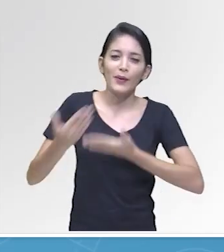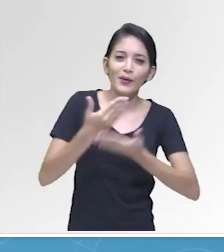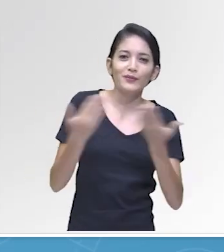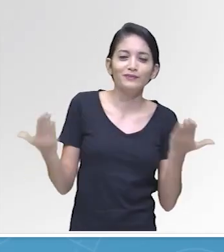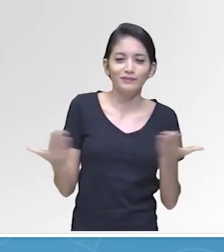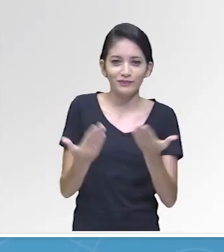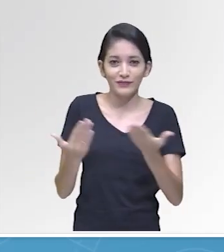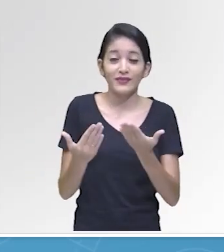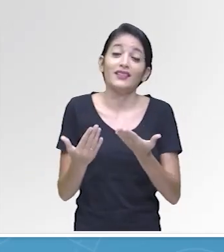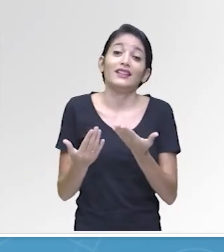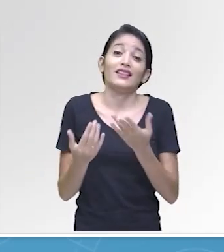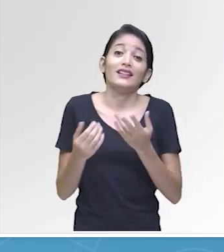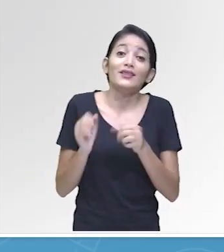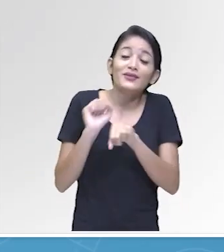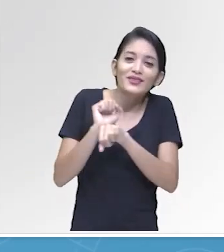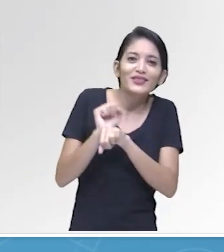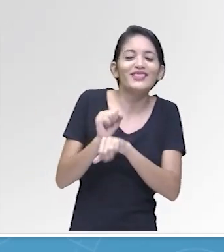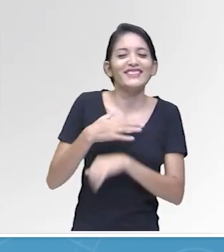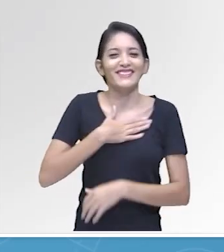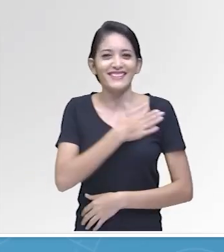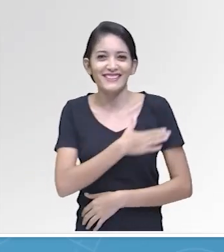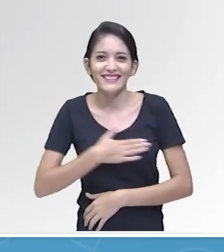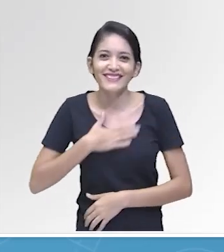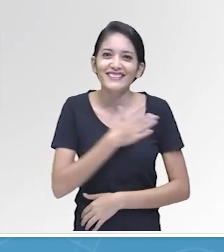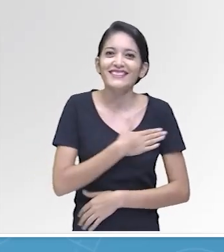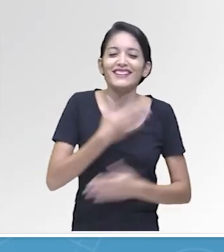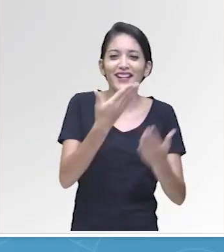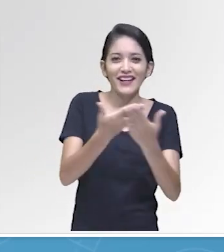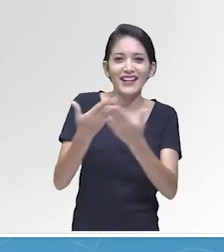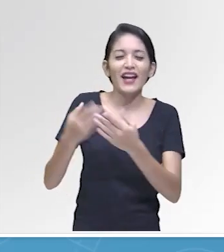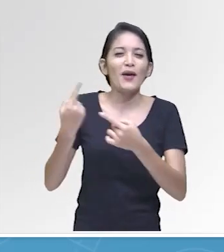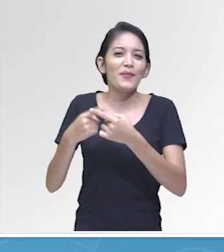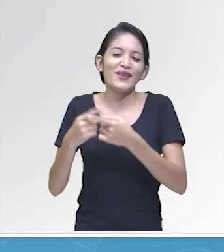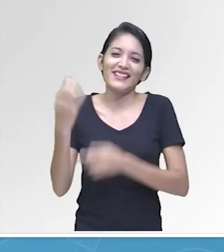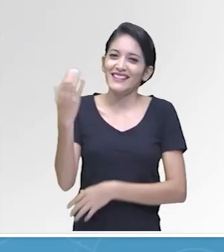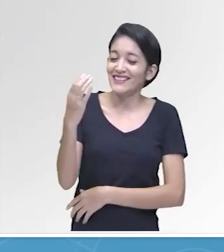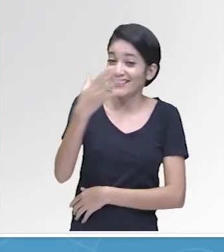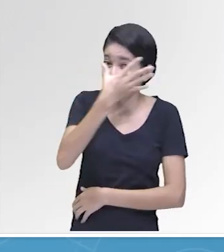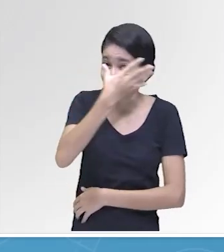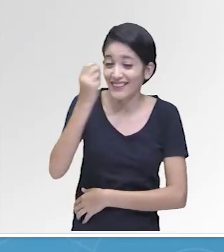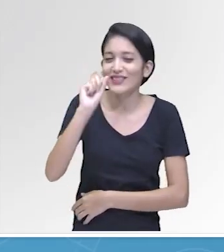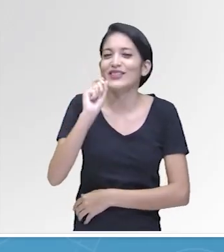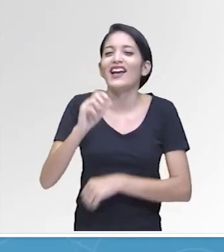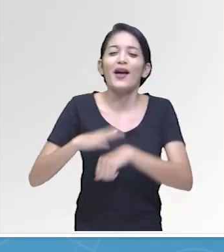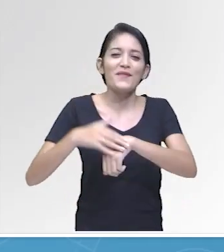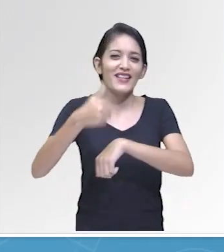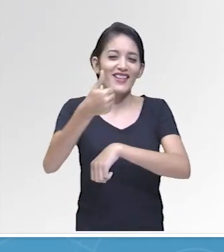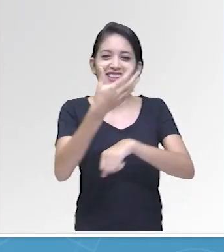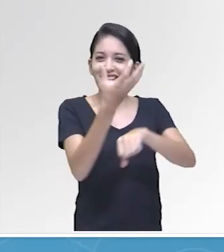interativa. Espero que vocês tenham gostado muito da nossa aula, porque ciências, não esqueçam, é a melhor